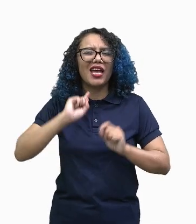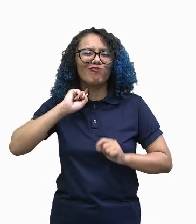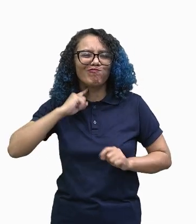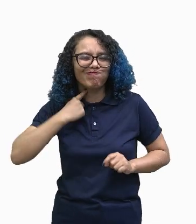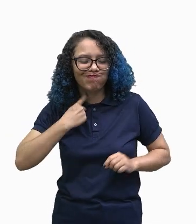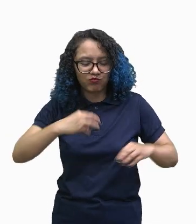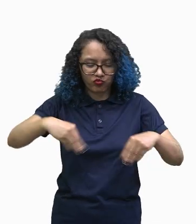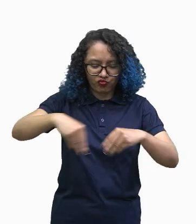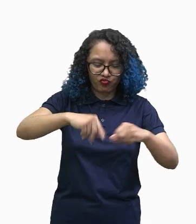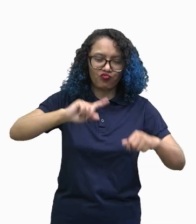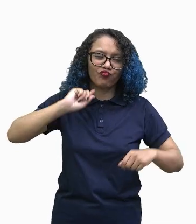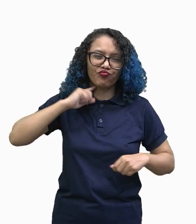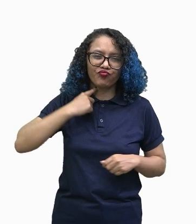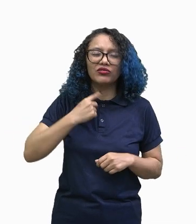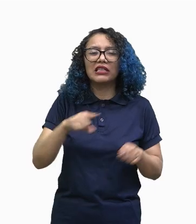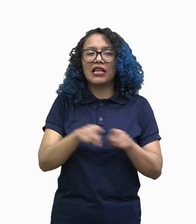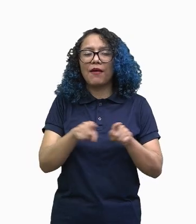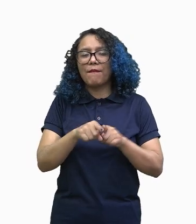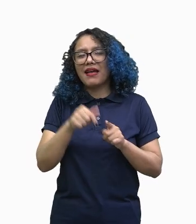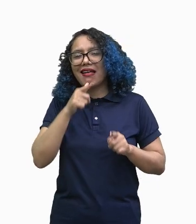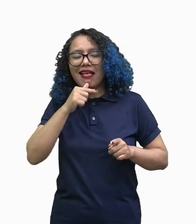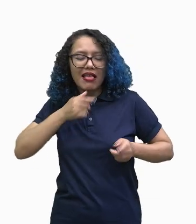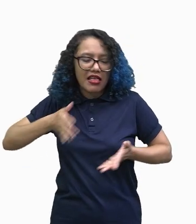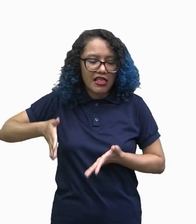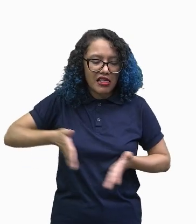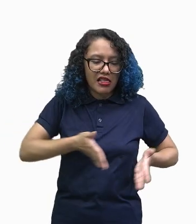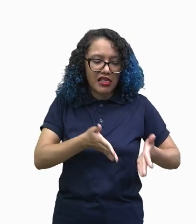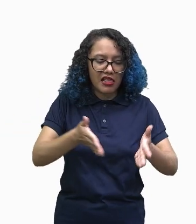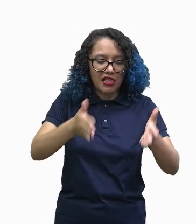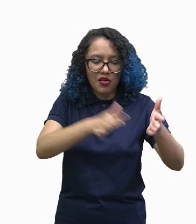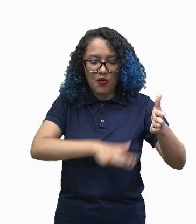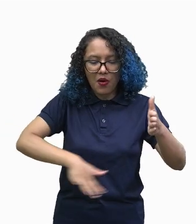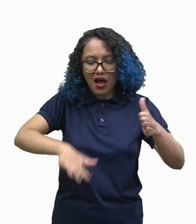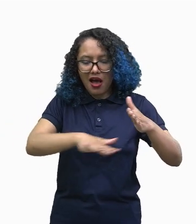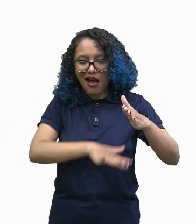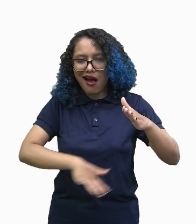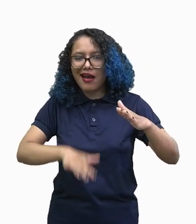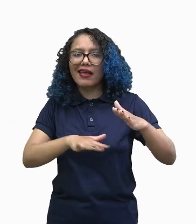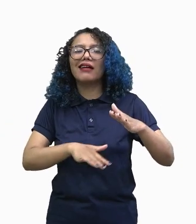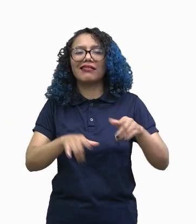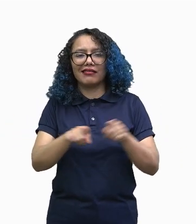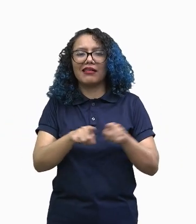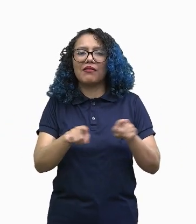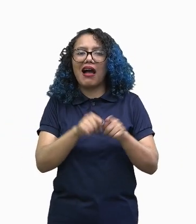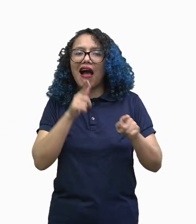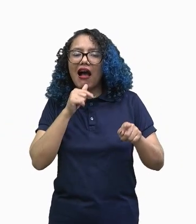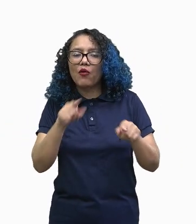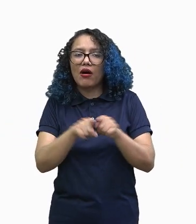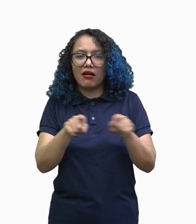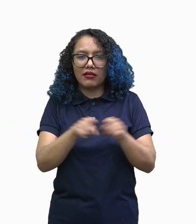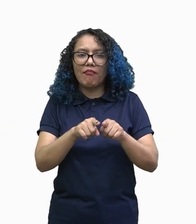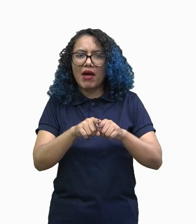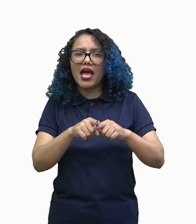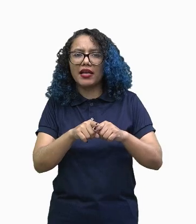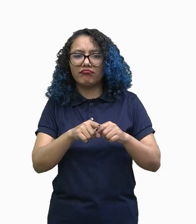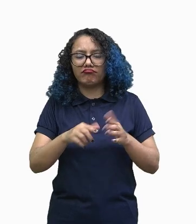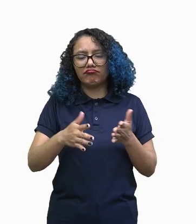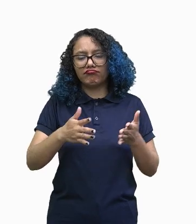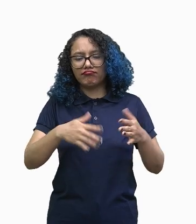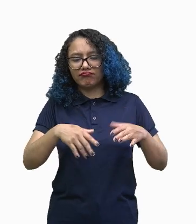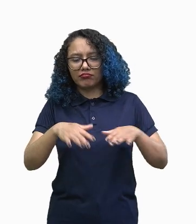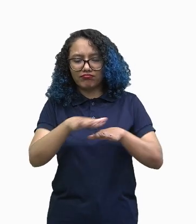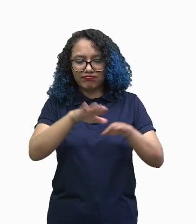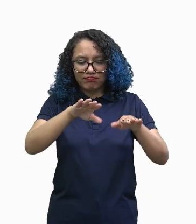solo, Yara. São rios, além dos rios e lençóis freáticos também, onde estão abaixo das rochas, né,